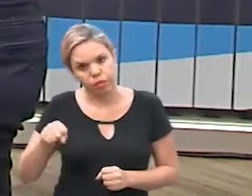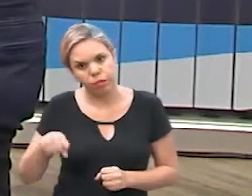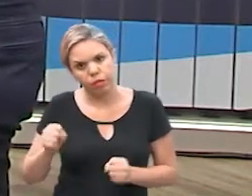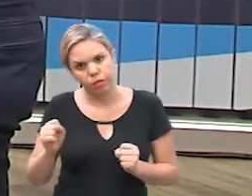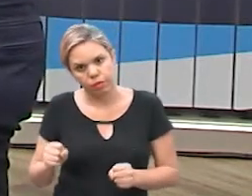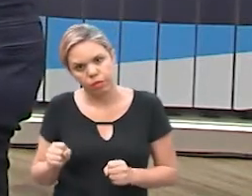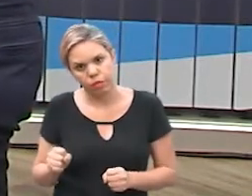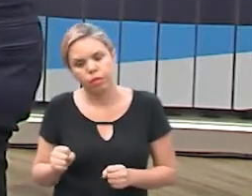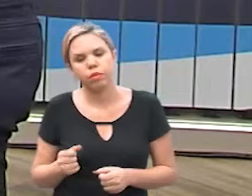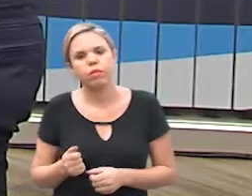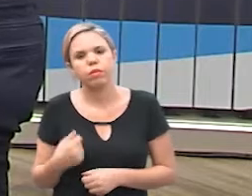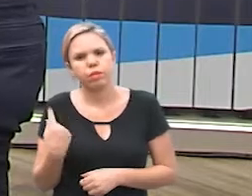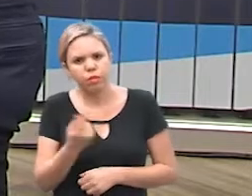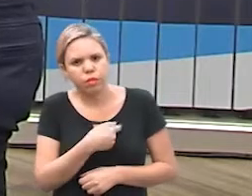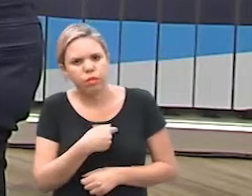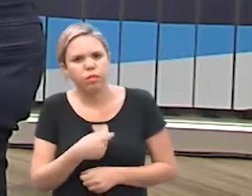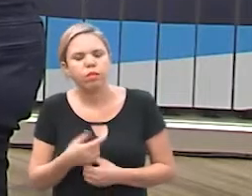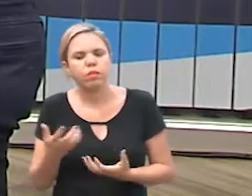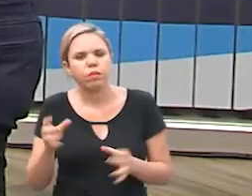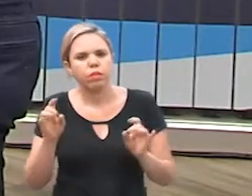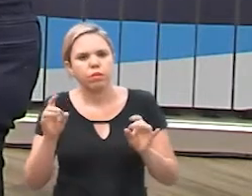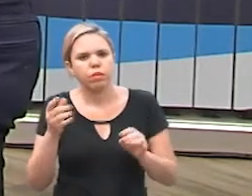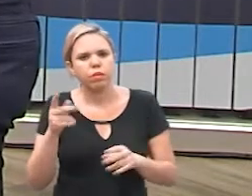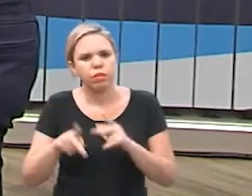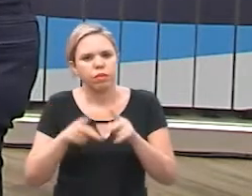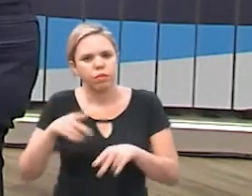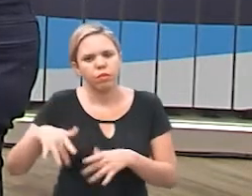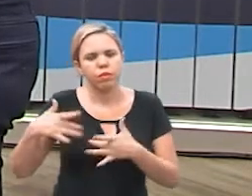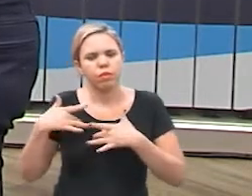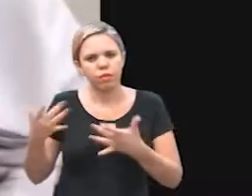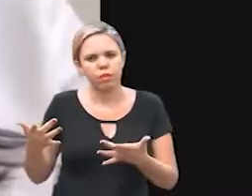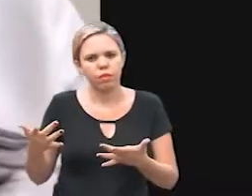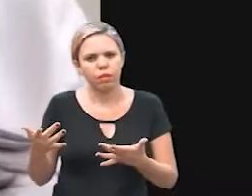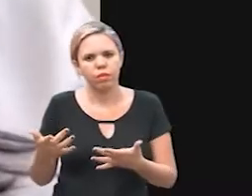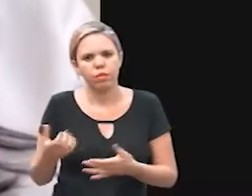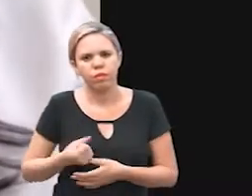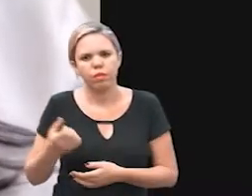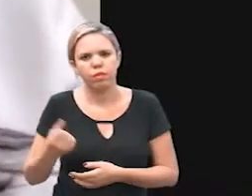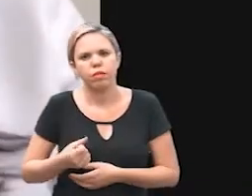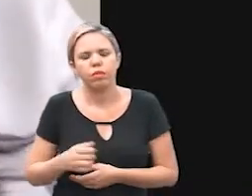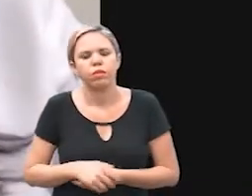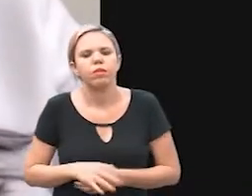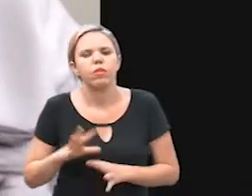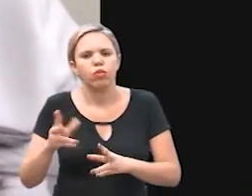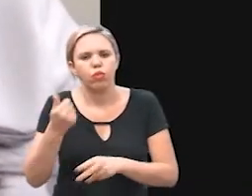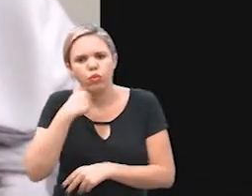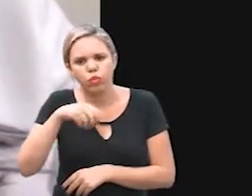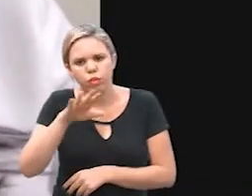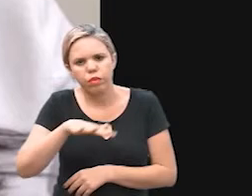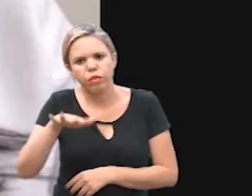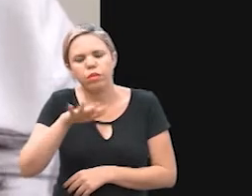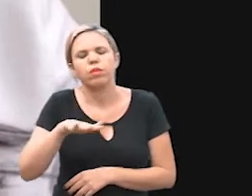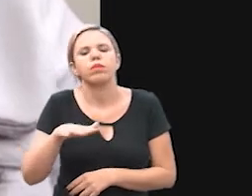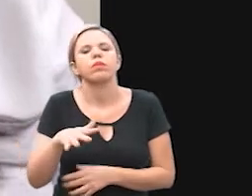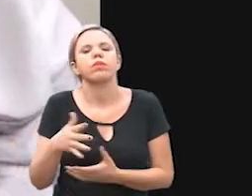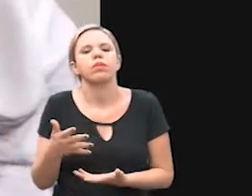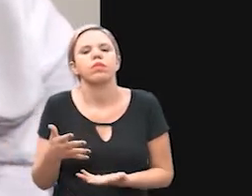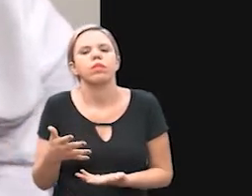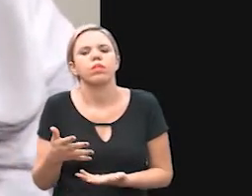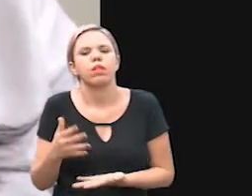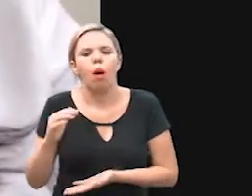Sim, essas são as nossas queridas doadoras do banco de leite. Então, toda mulher, né, que a gente fala